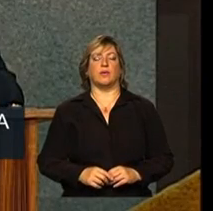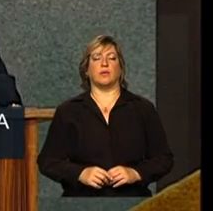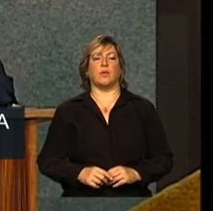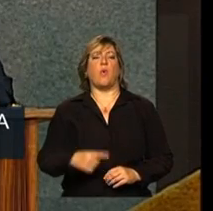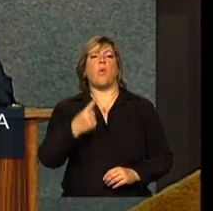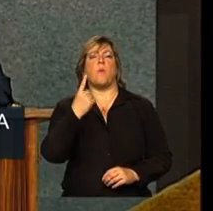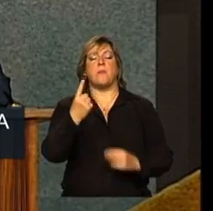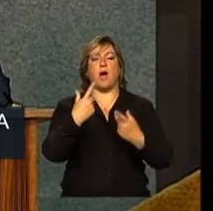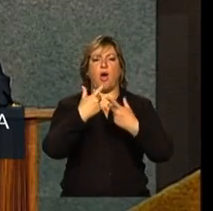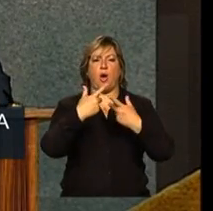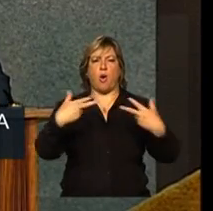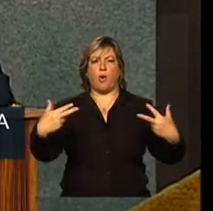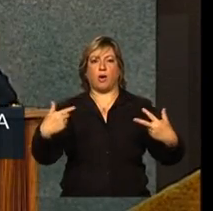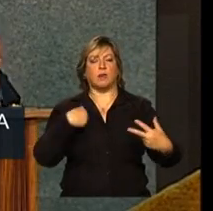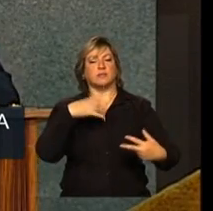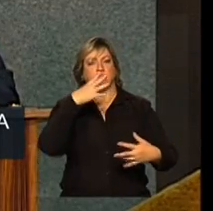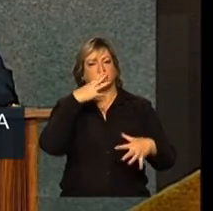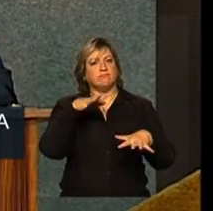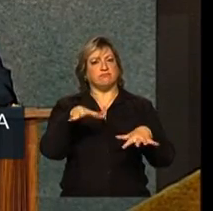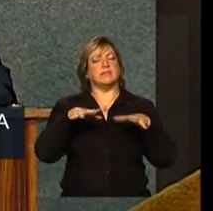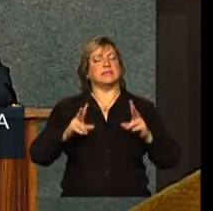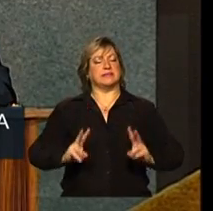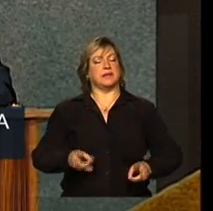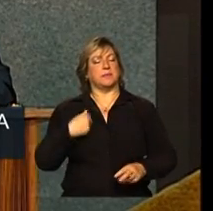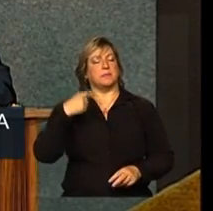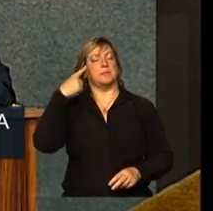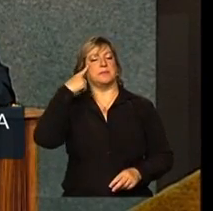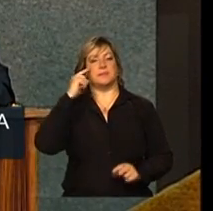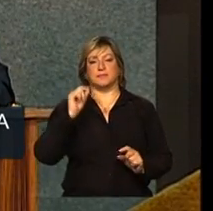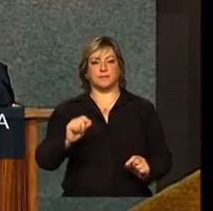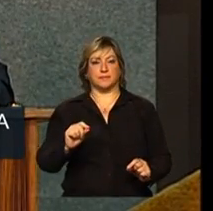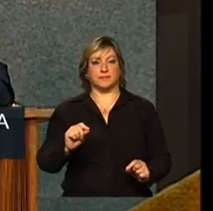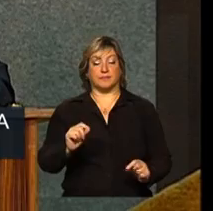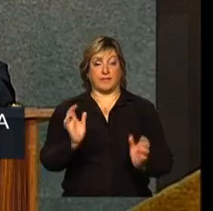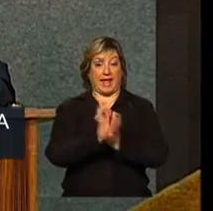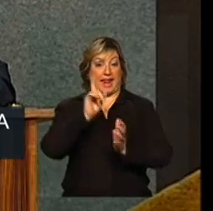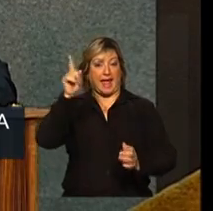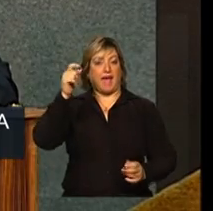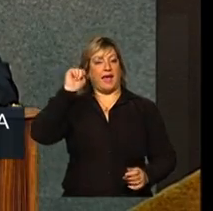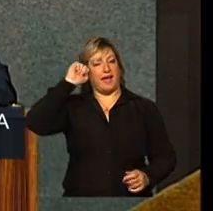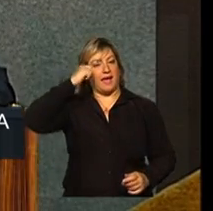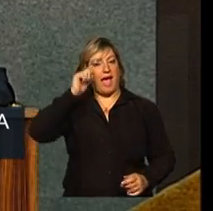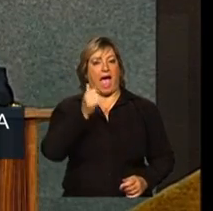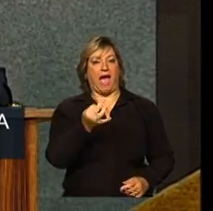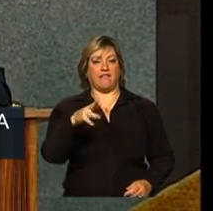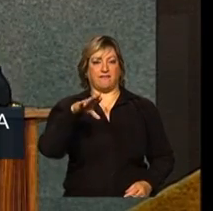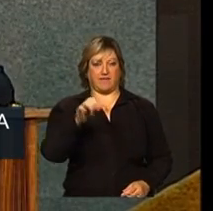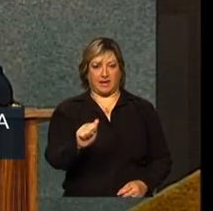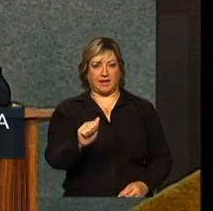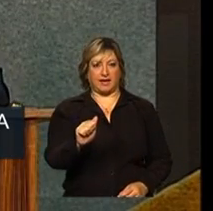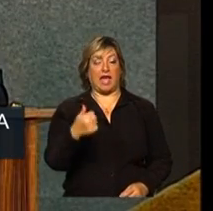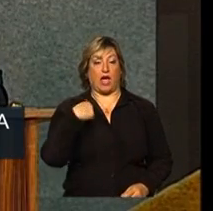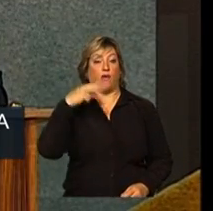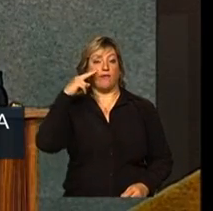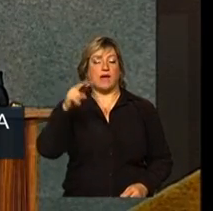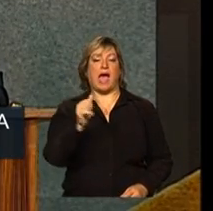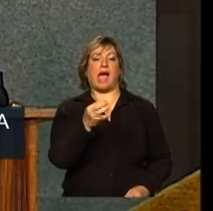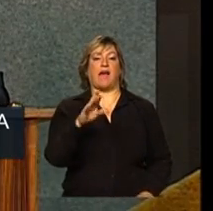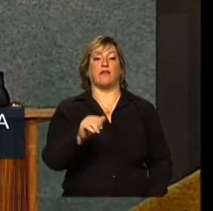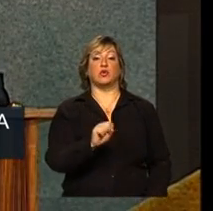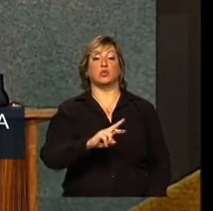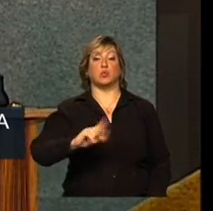de um fato que me impressiona sempre. Na África, eu vi na África do